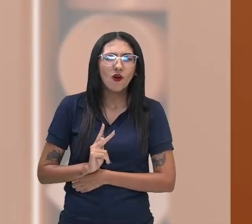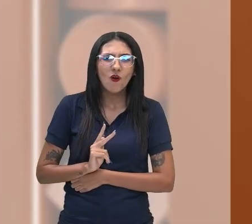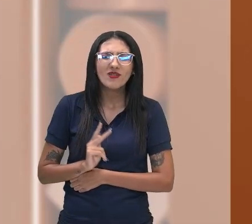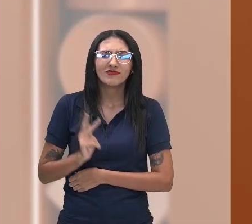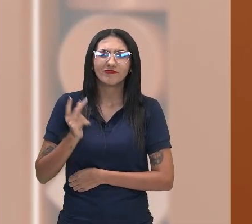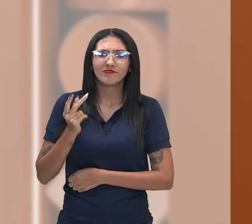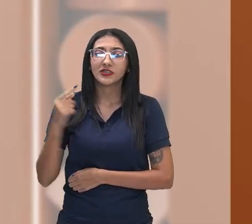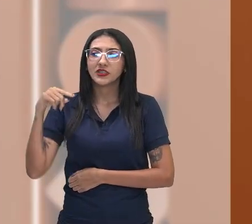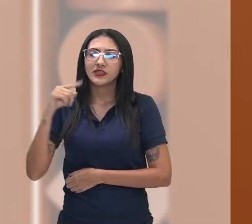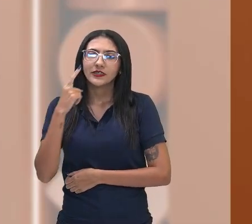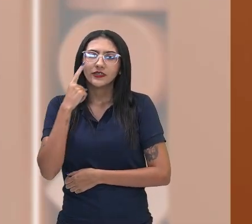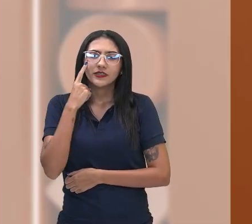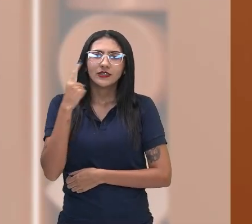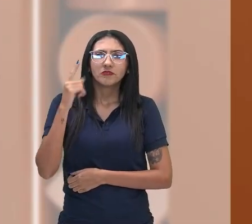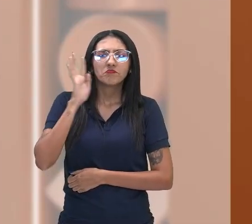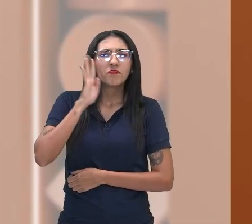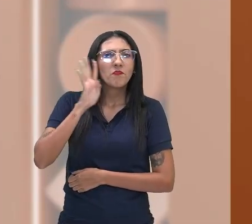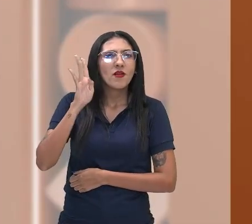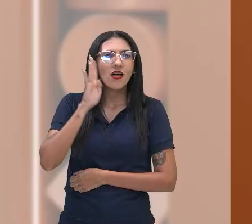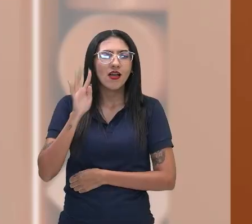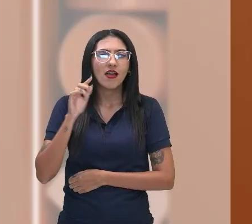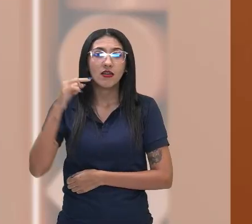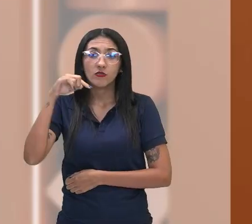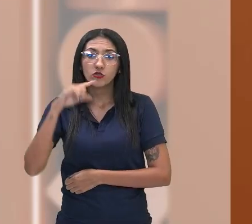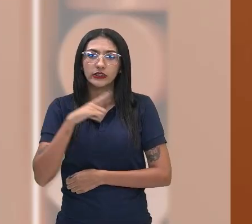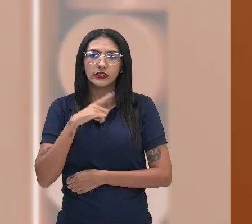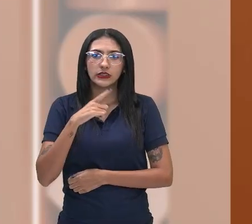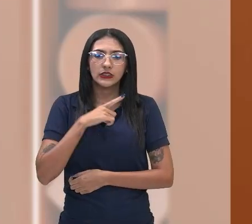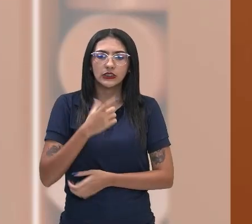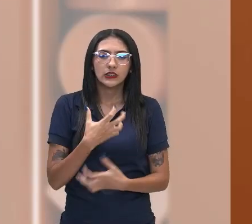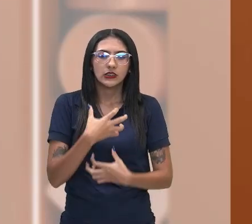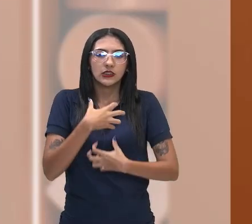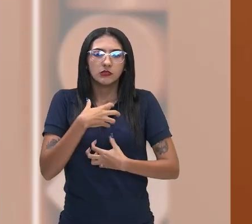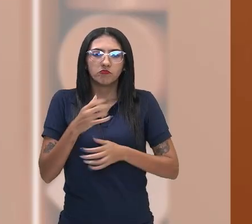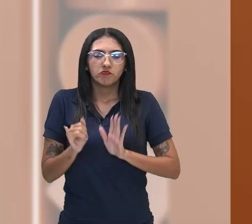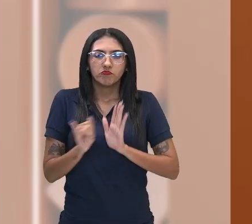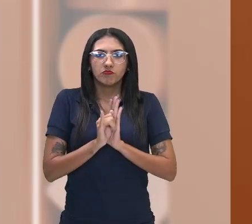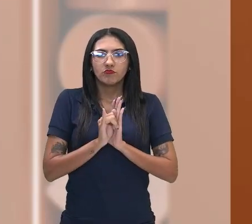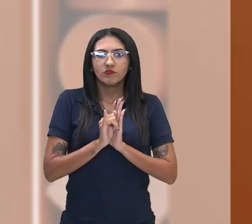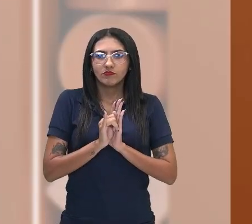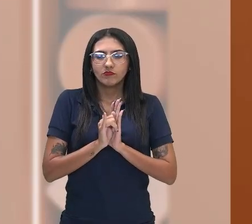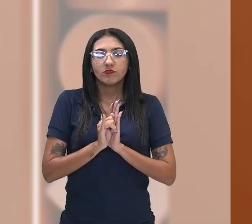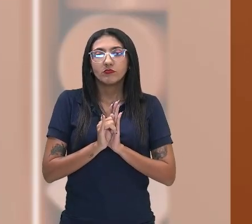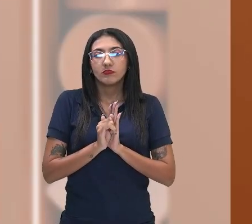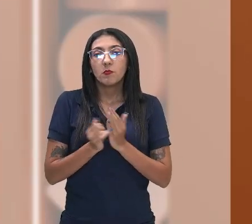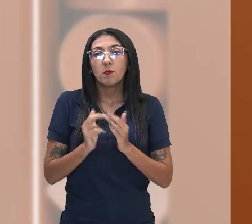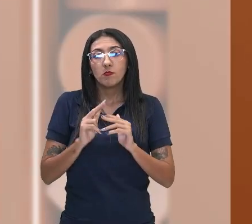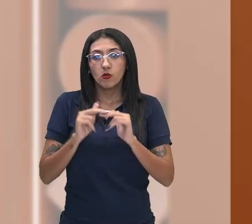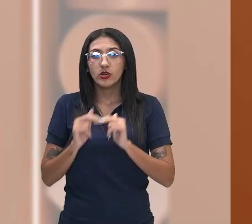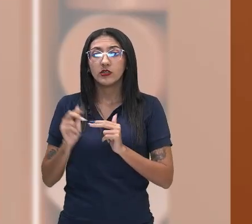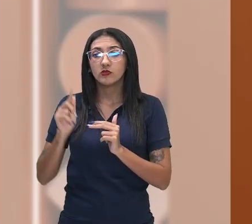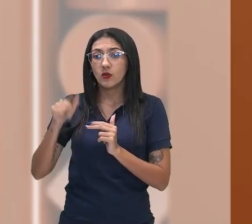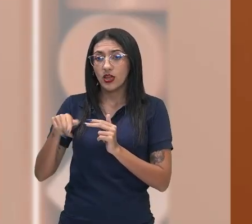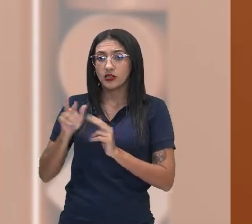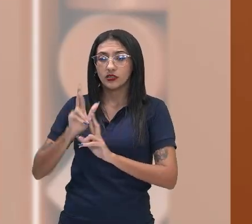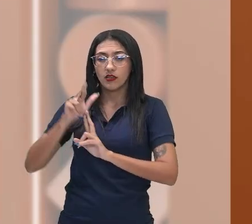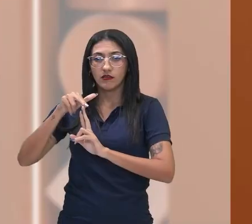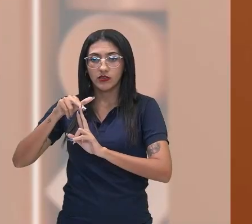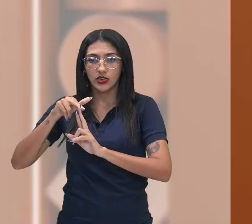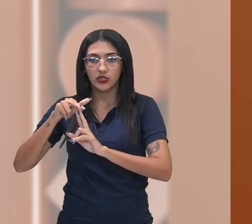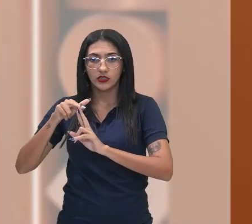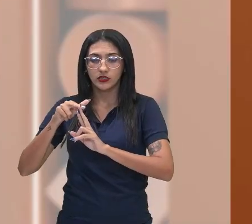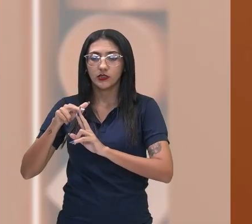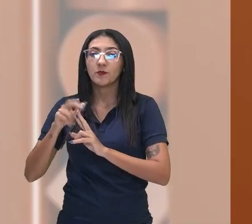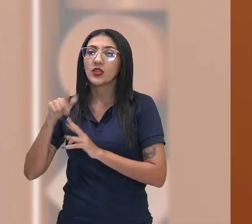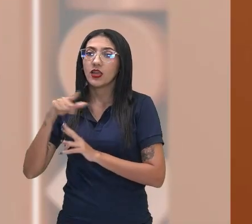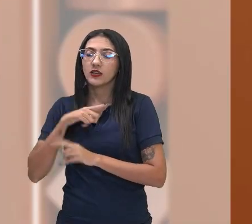você criar identidade. É por isso que as fontes imateriais, elas